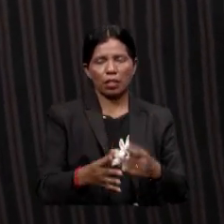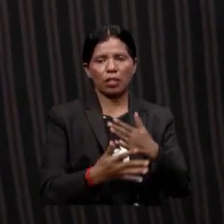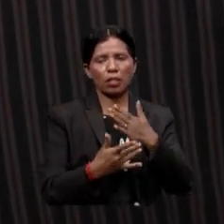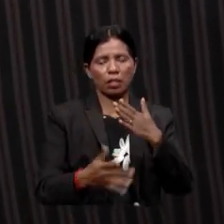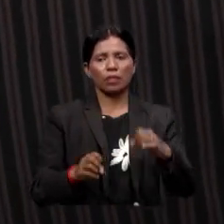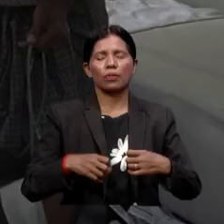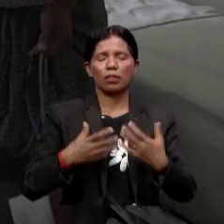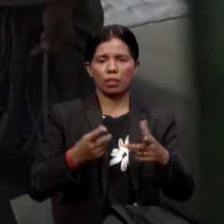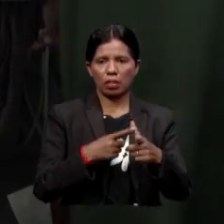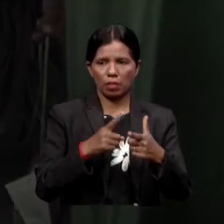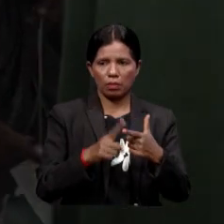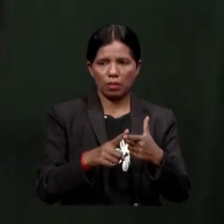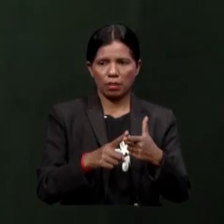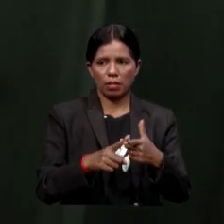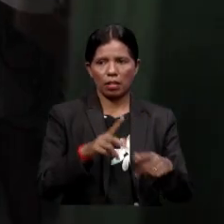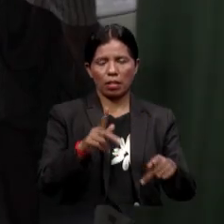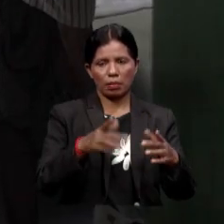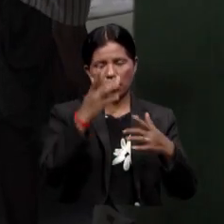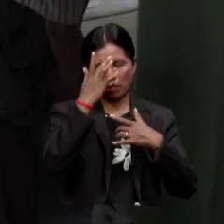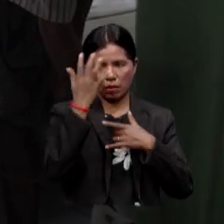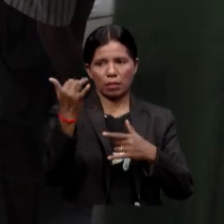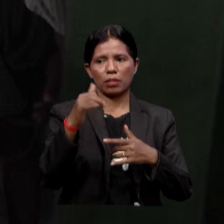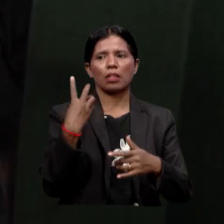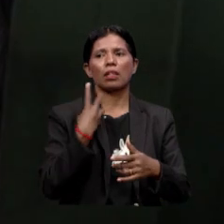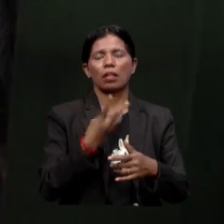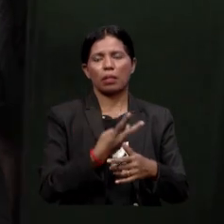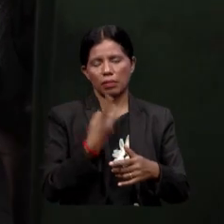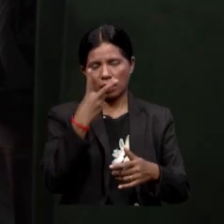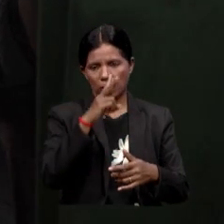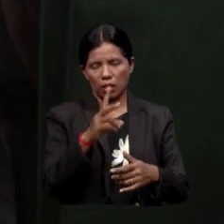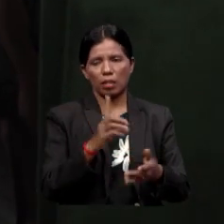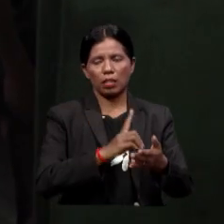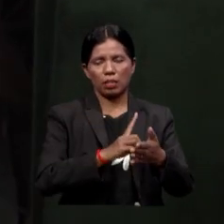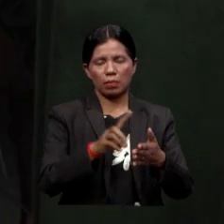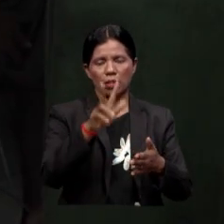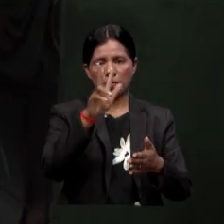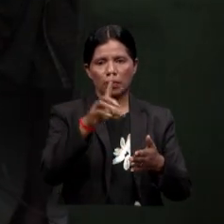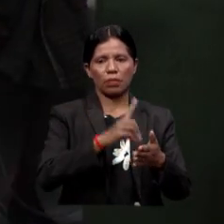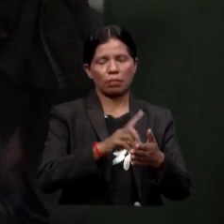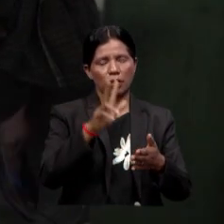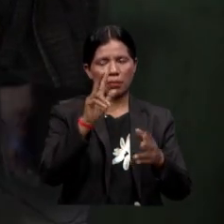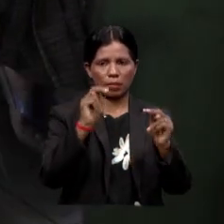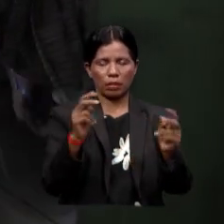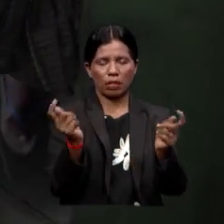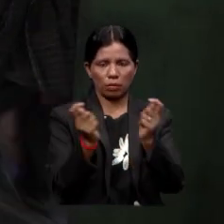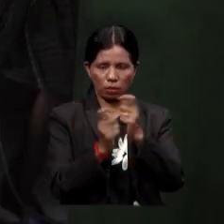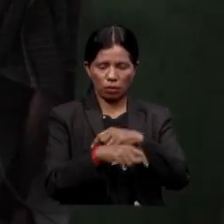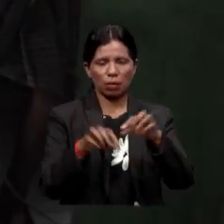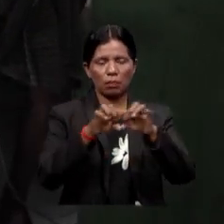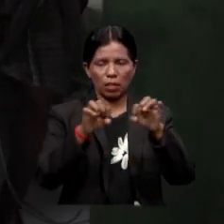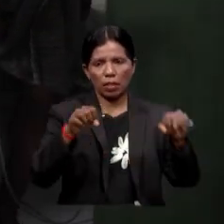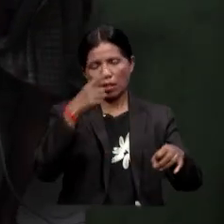I depois paciente sirane, ami sempre indica kata kada semana tolu, precisa mai troca mangueira.